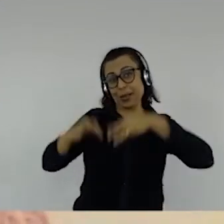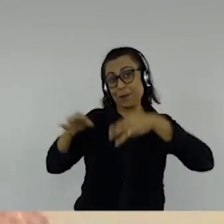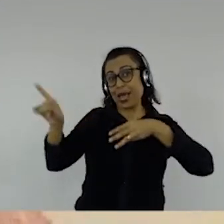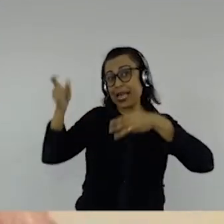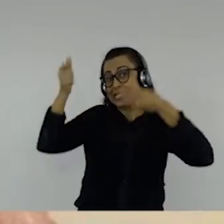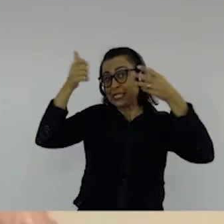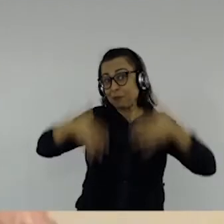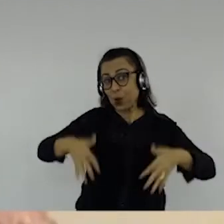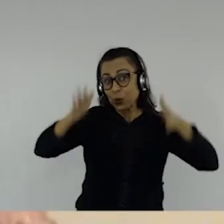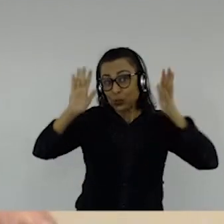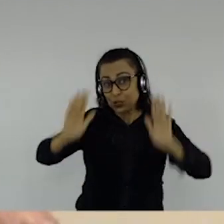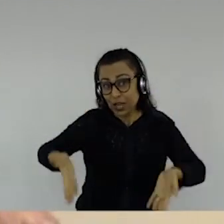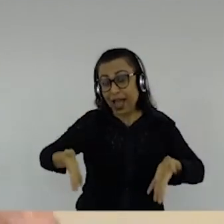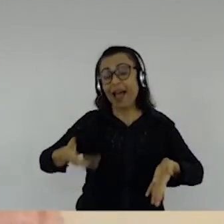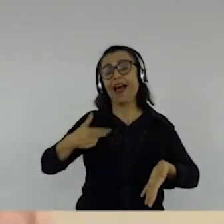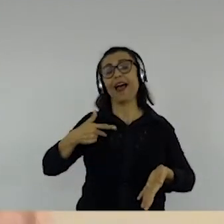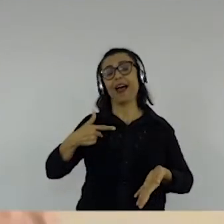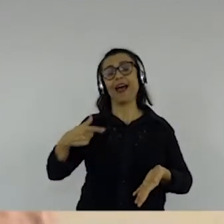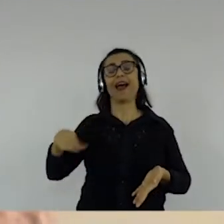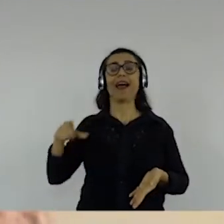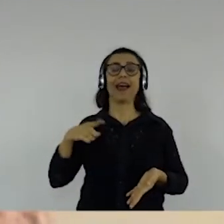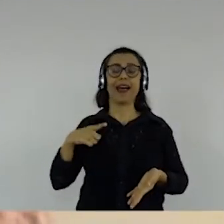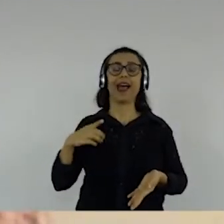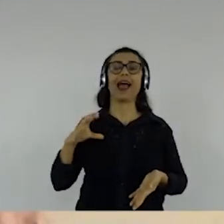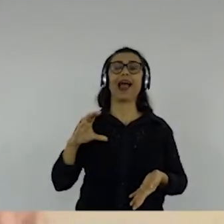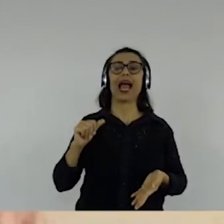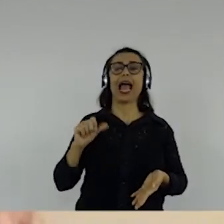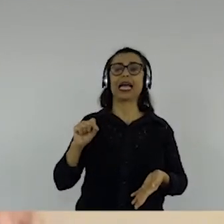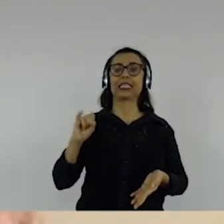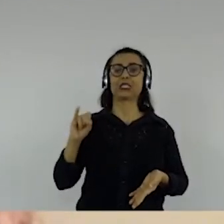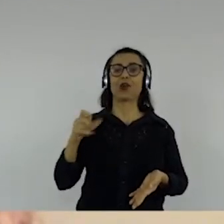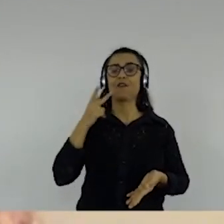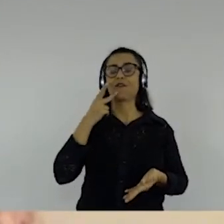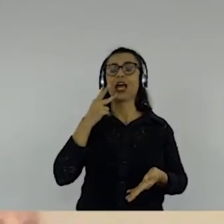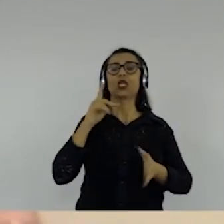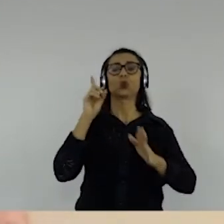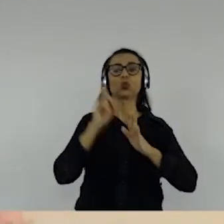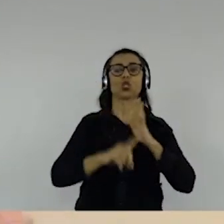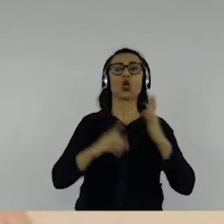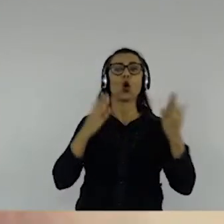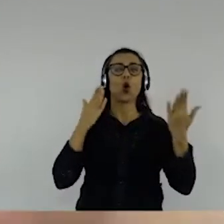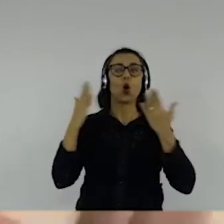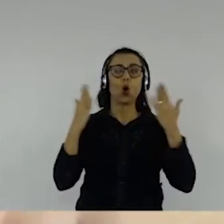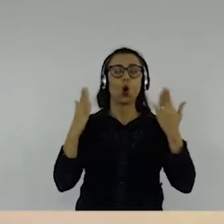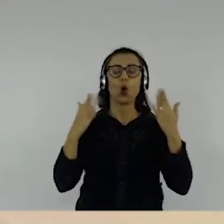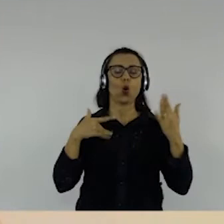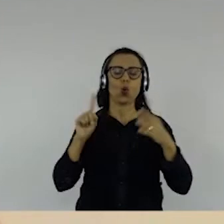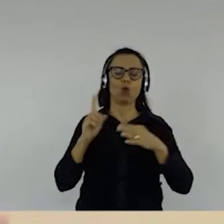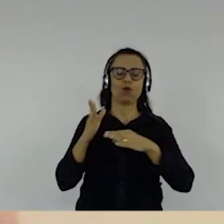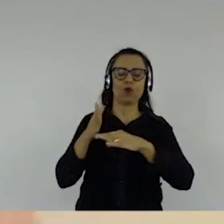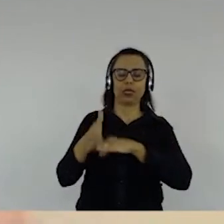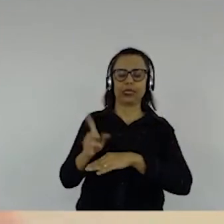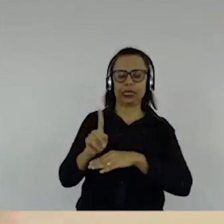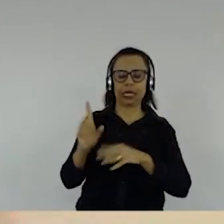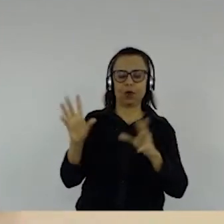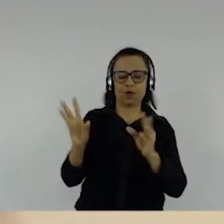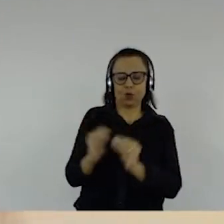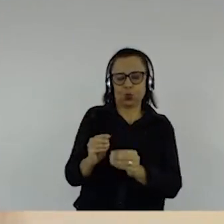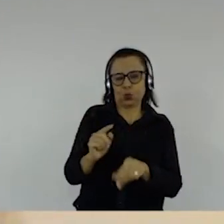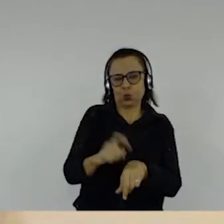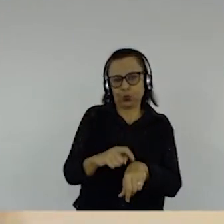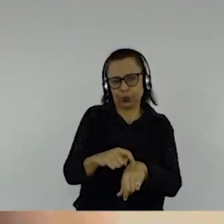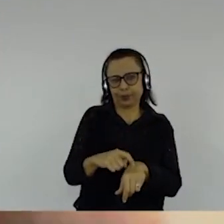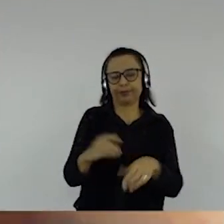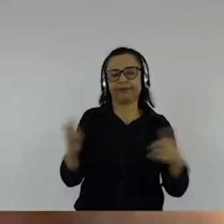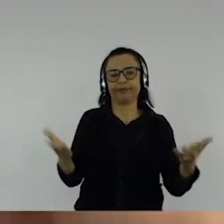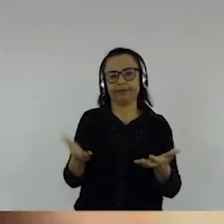Belize adiantou que o nosso querido Cássio Neves vai falar do direito comparado, eu não vou, então, entrar nesse tópico,